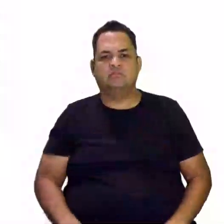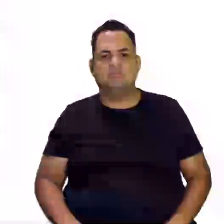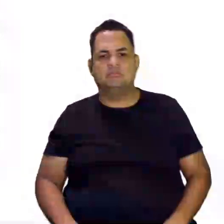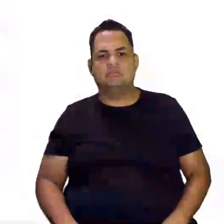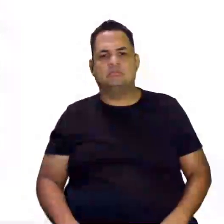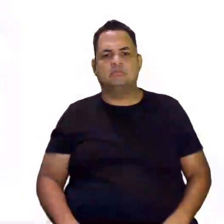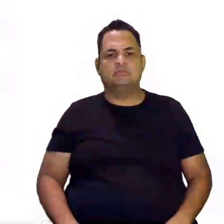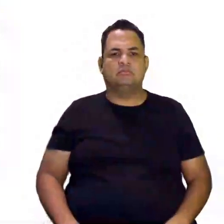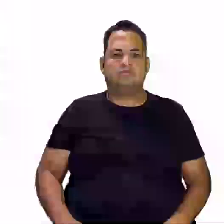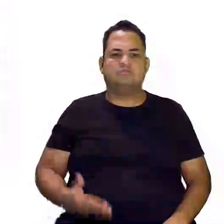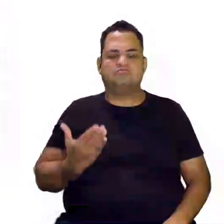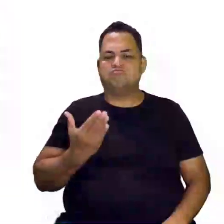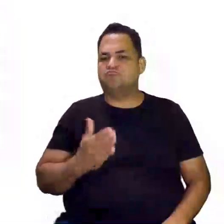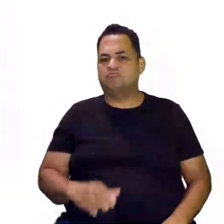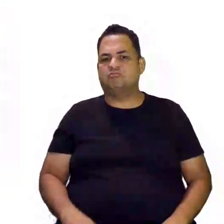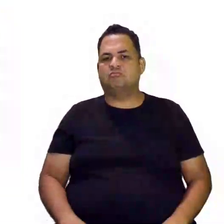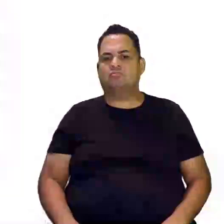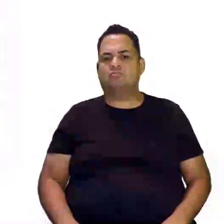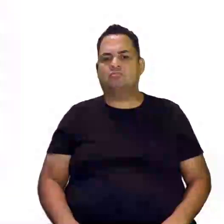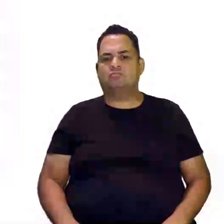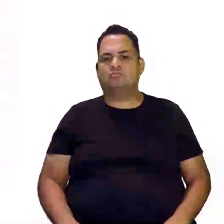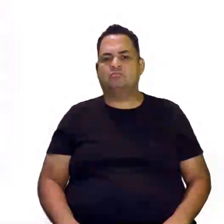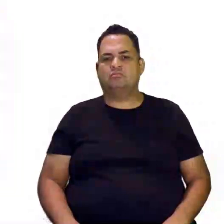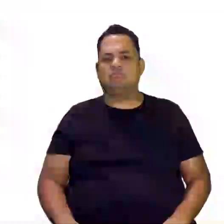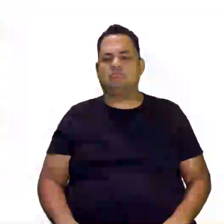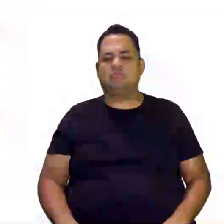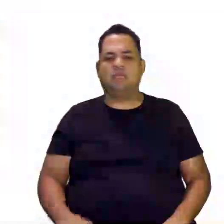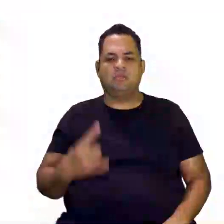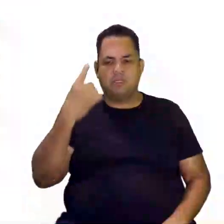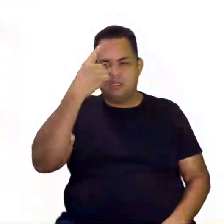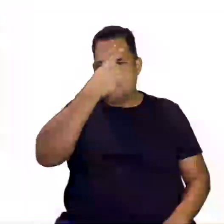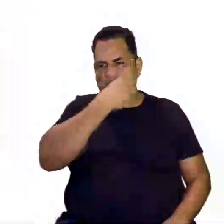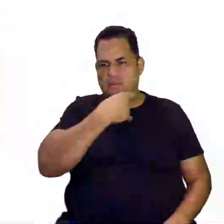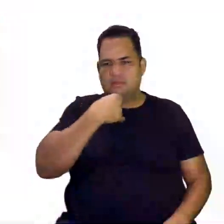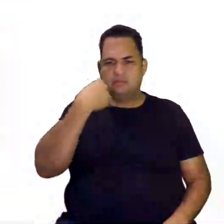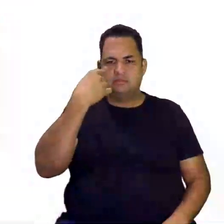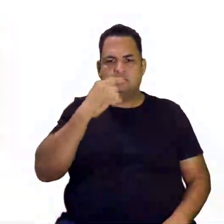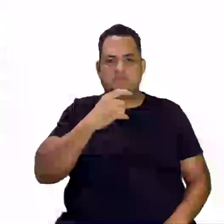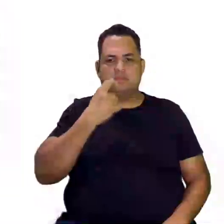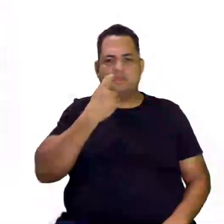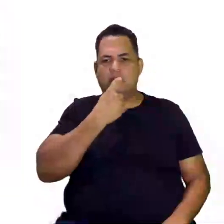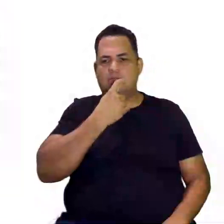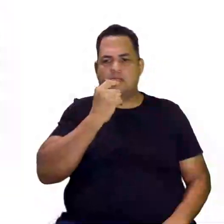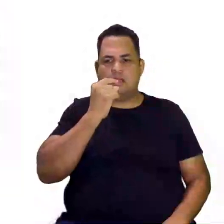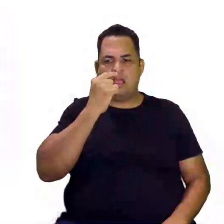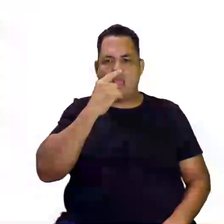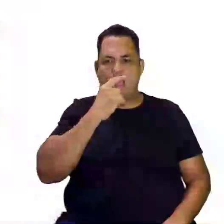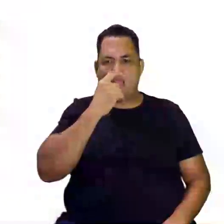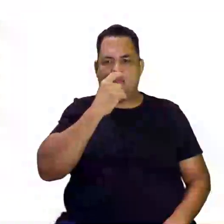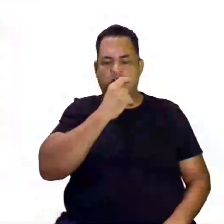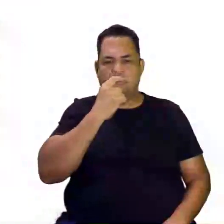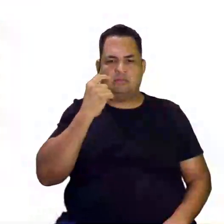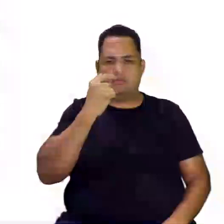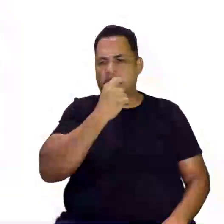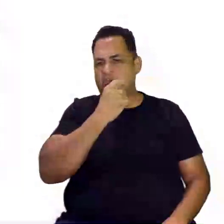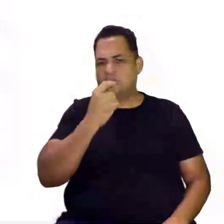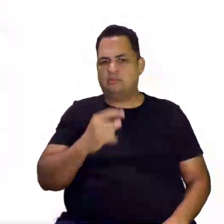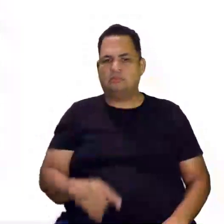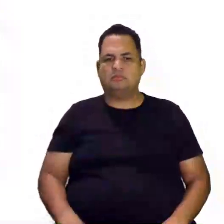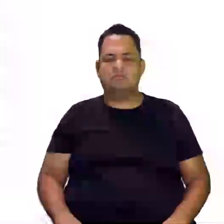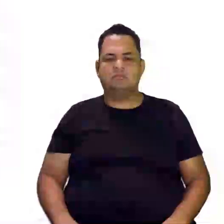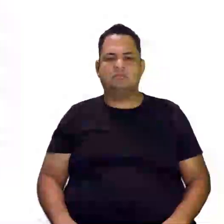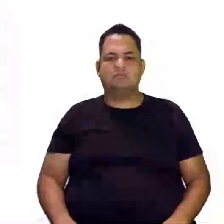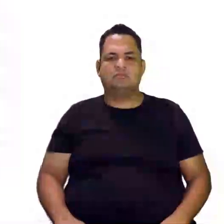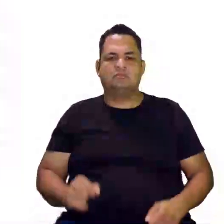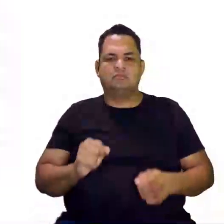vai encontrar um achado assim, ó. Aqui eu sei que é uma cabeça, não é? Tô vendo dentes, tem uma bocona ali, tá? E aí a gente